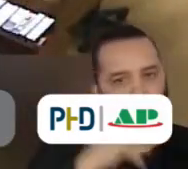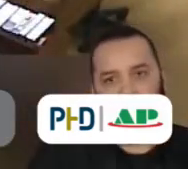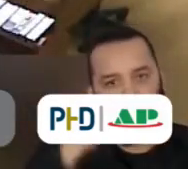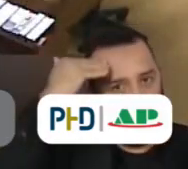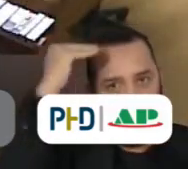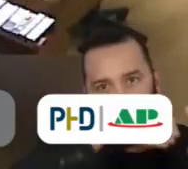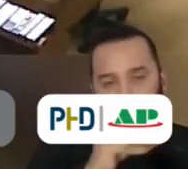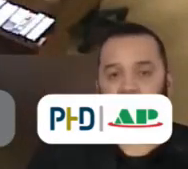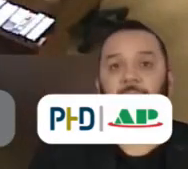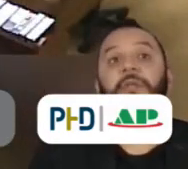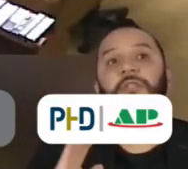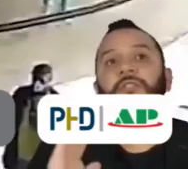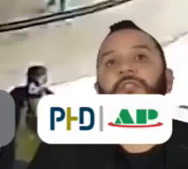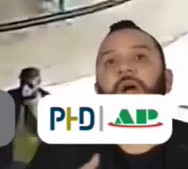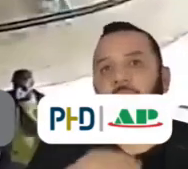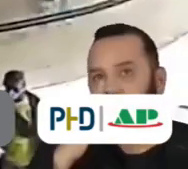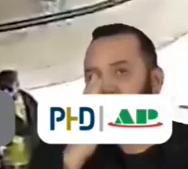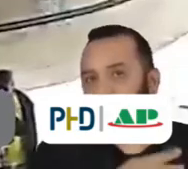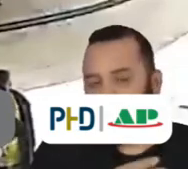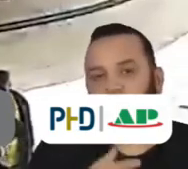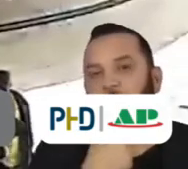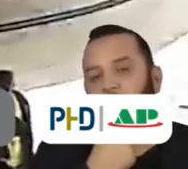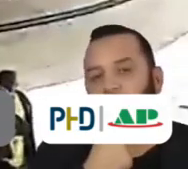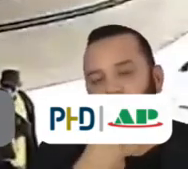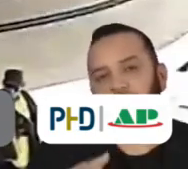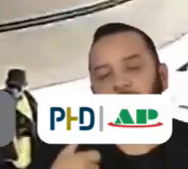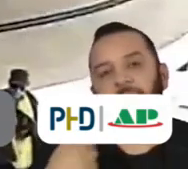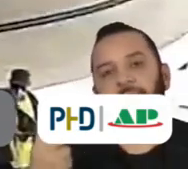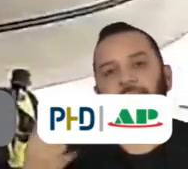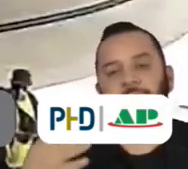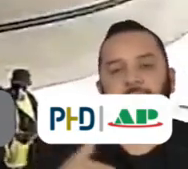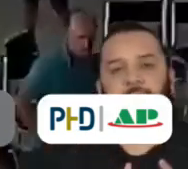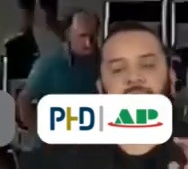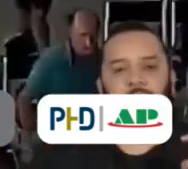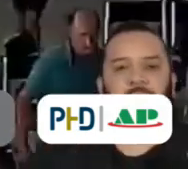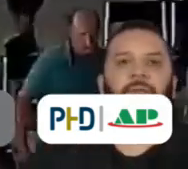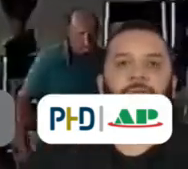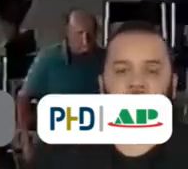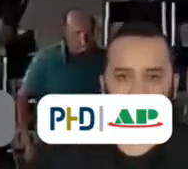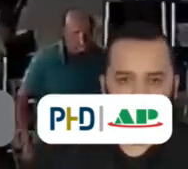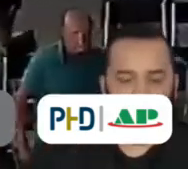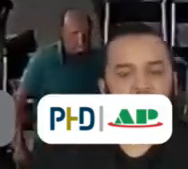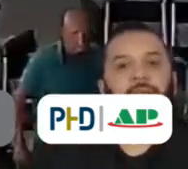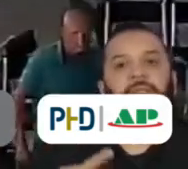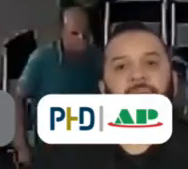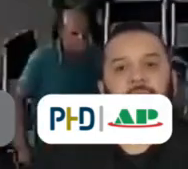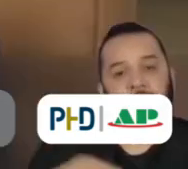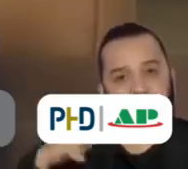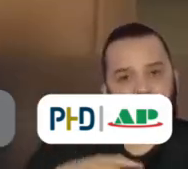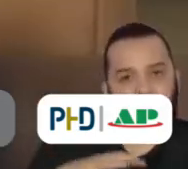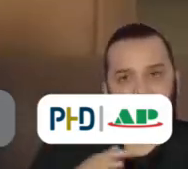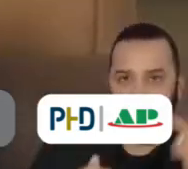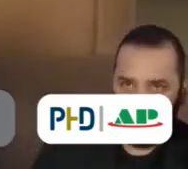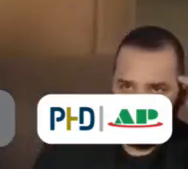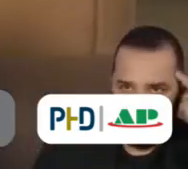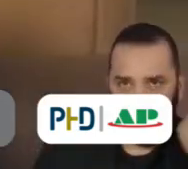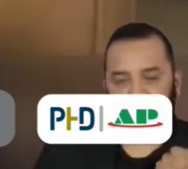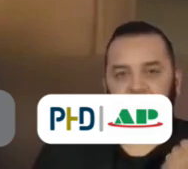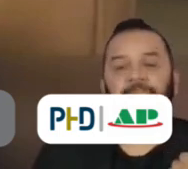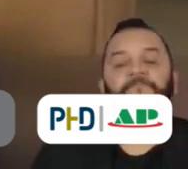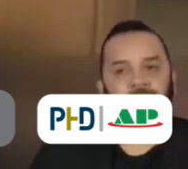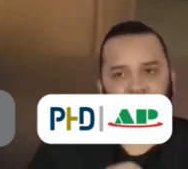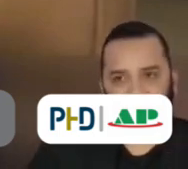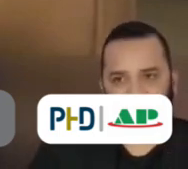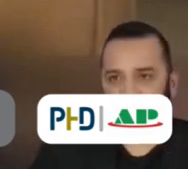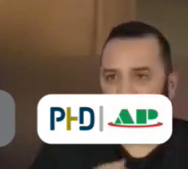estão duas pessoas de Divinópolis. Por 8-3, elas foram condenadas a quase 15 anos de prisão